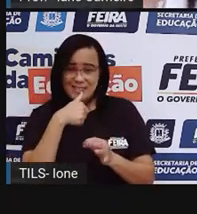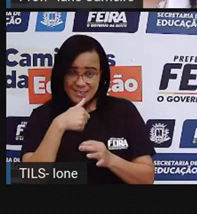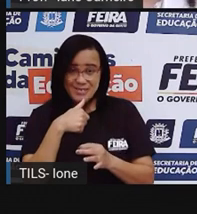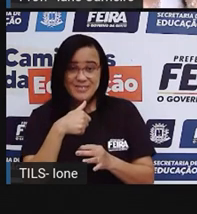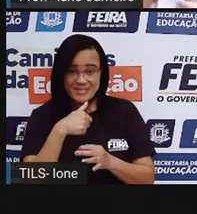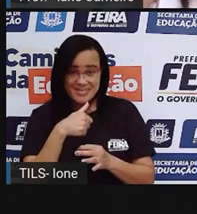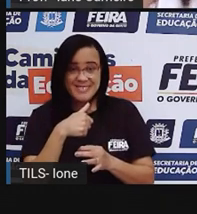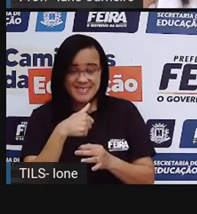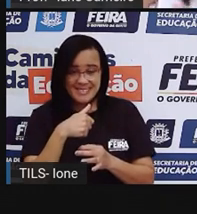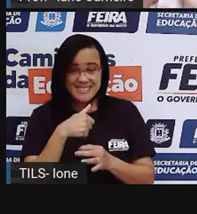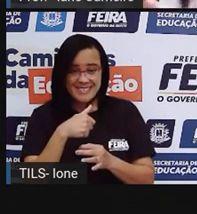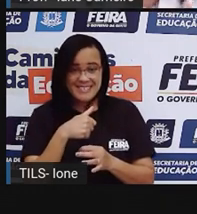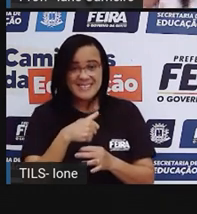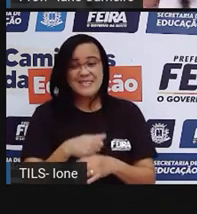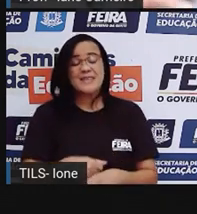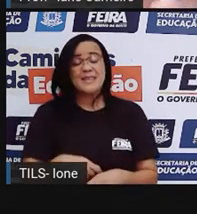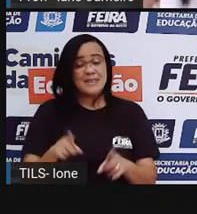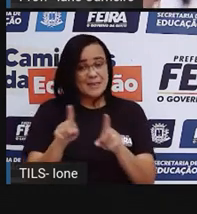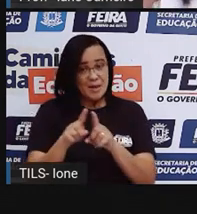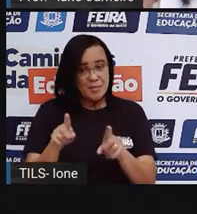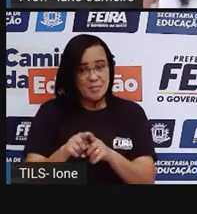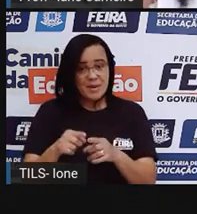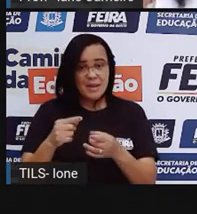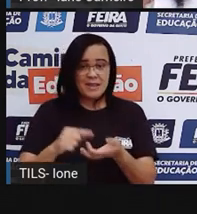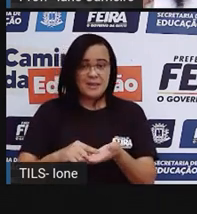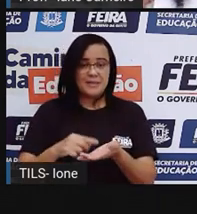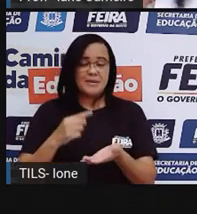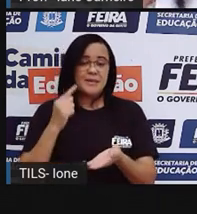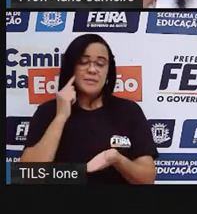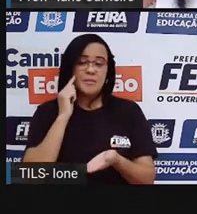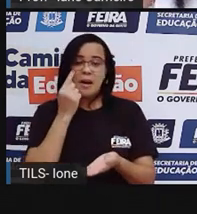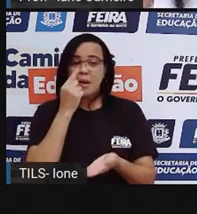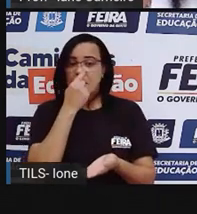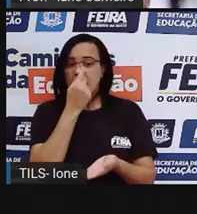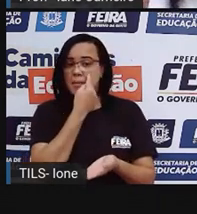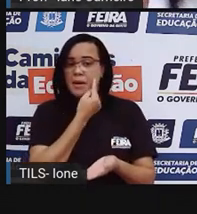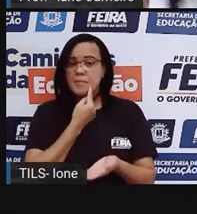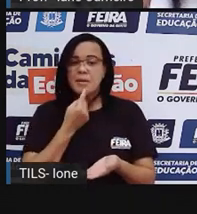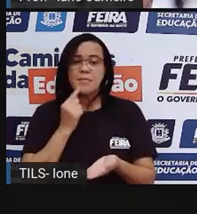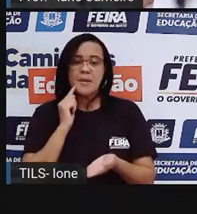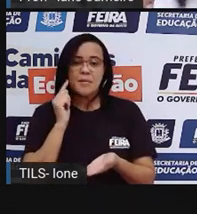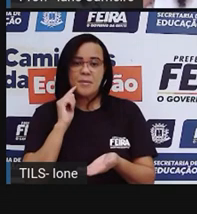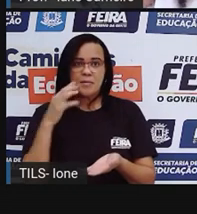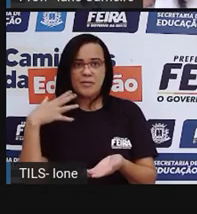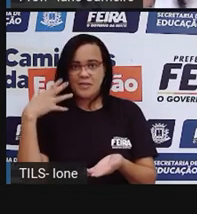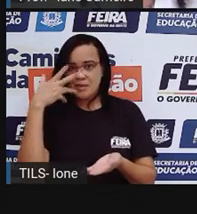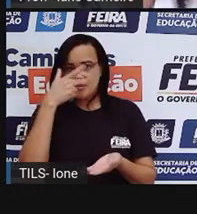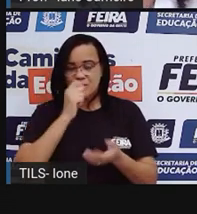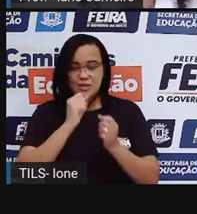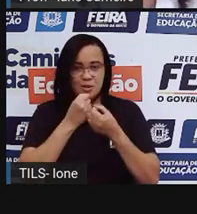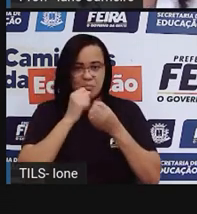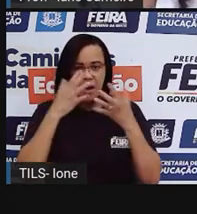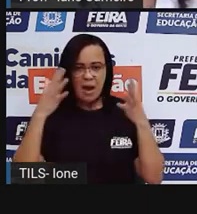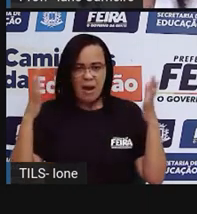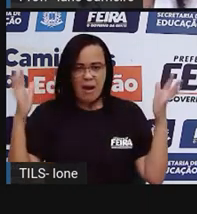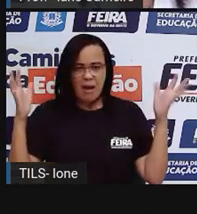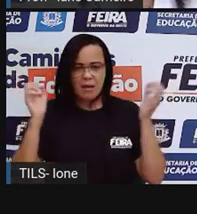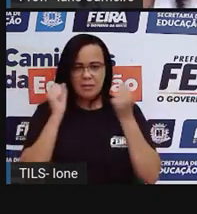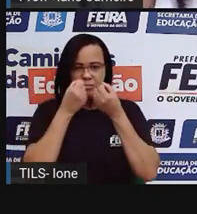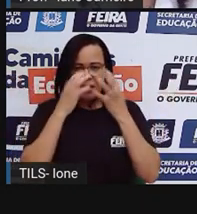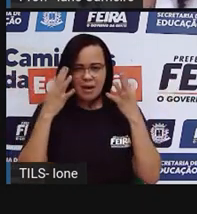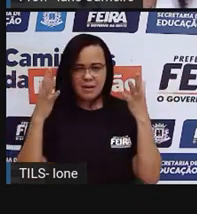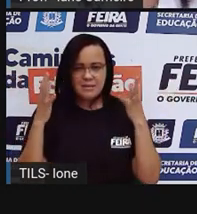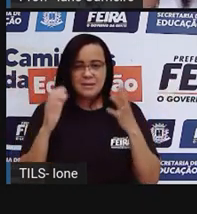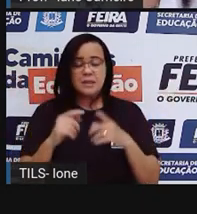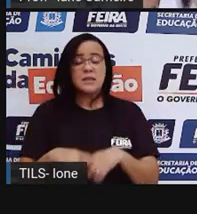vai usar aqui glitter e lantejoula para dar bastante brilho aí no nosso pote. E você vai usar um pouco de água